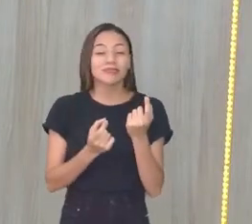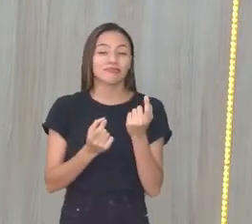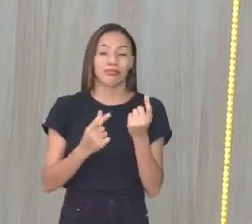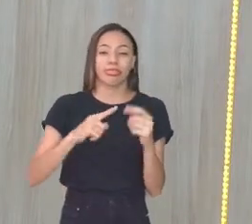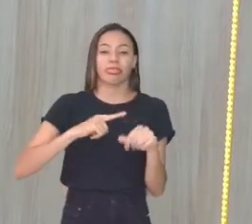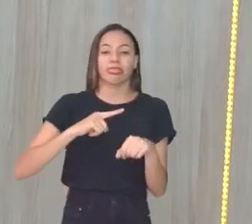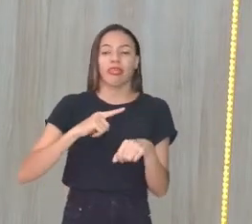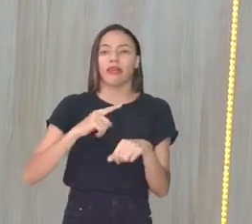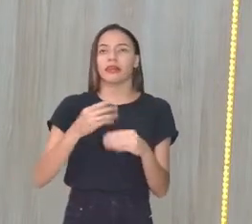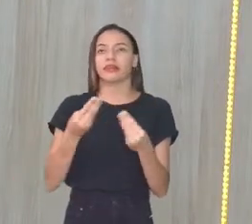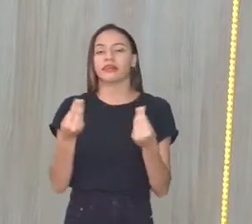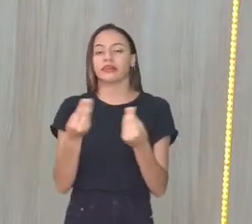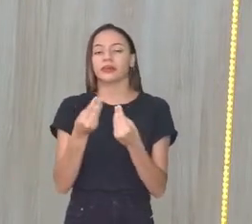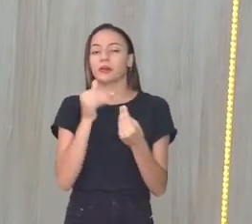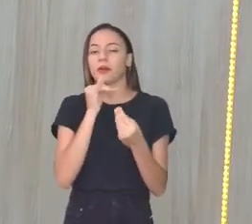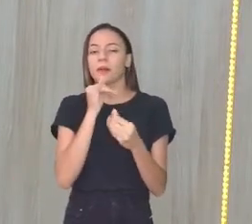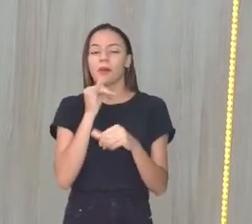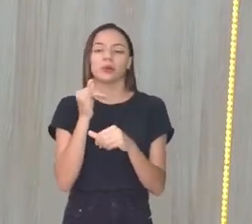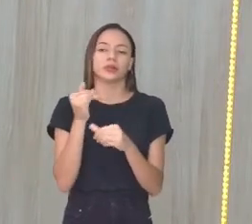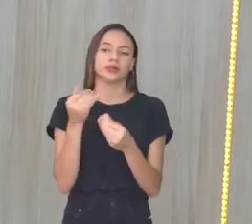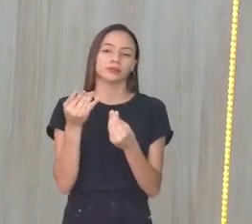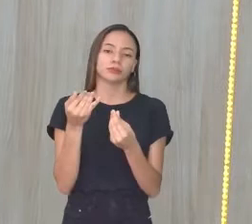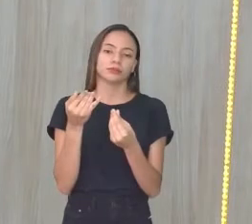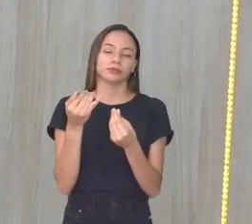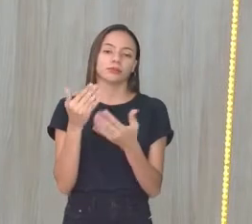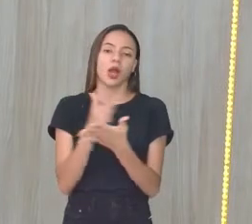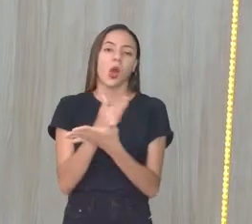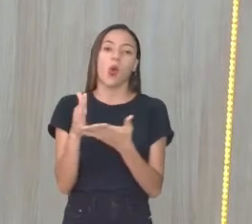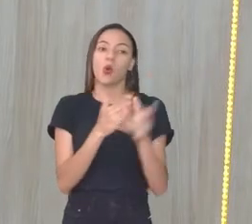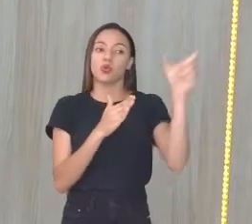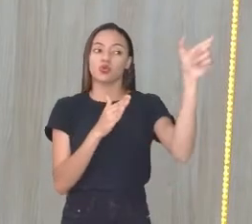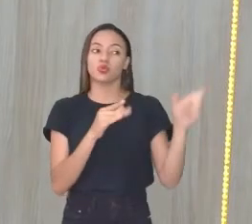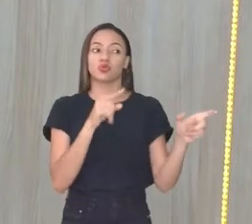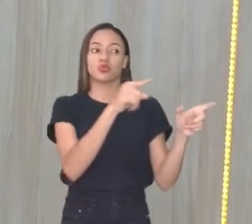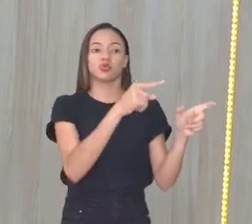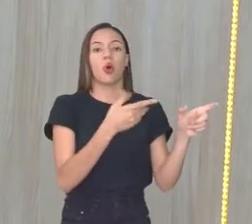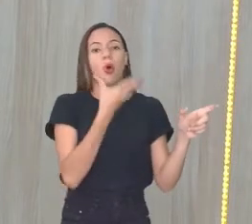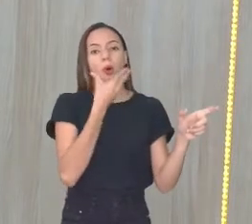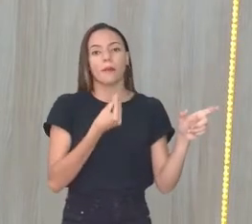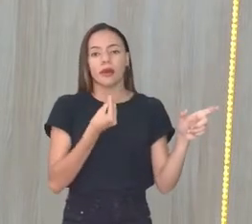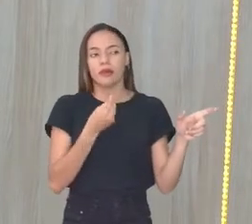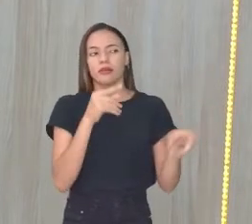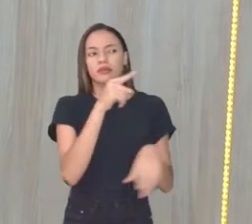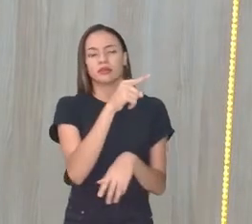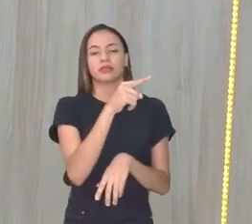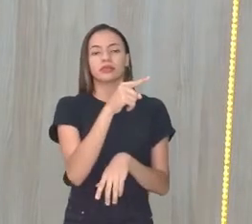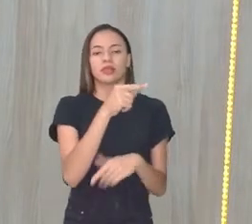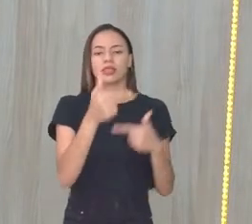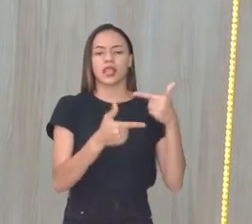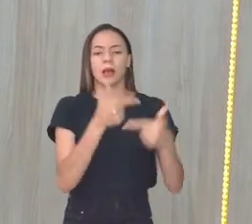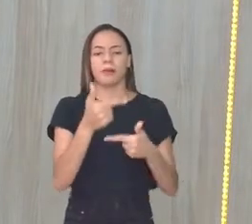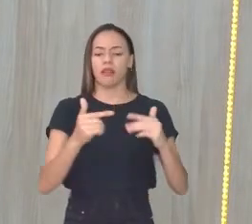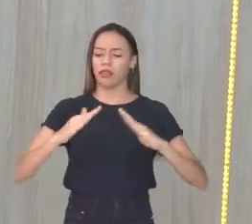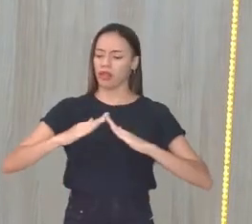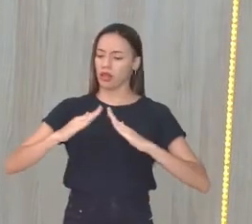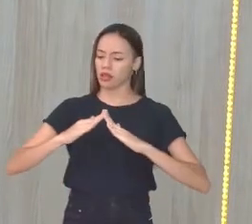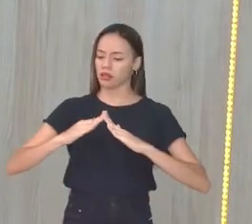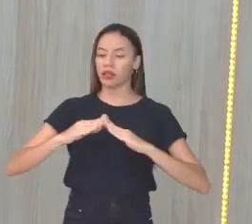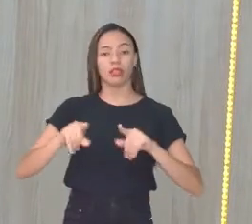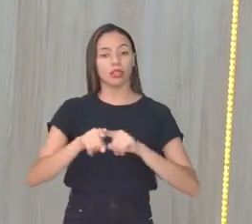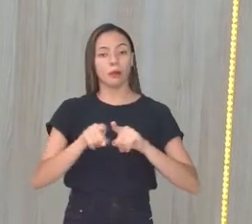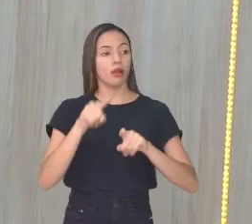devidas proporções, né? A gente vai ter aí alguns homens que entendem que o trabalho de casa também é